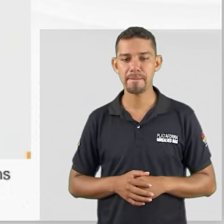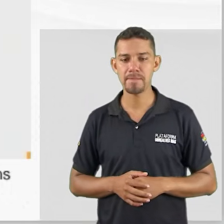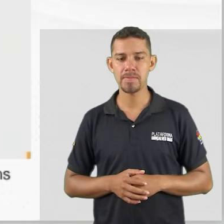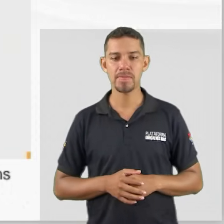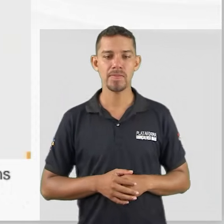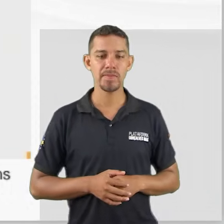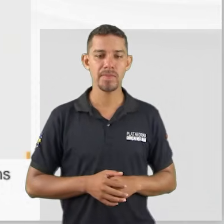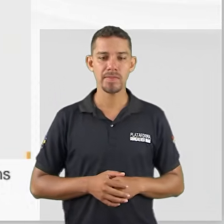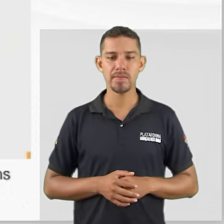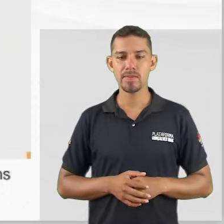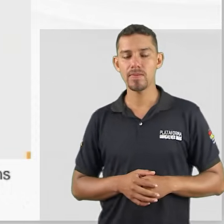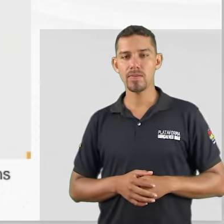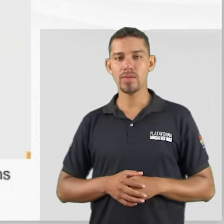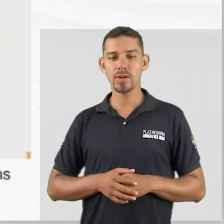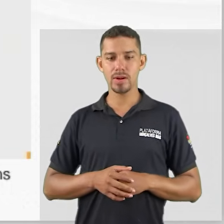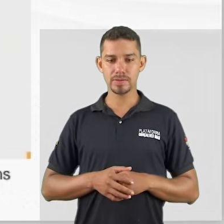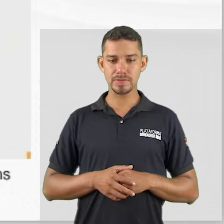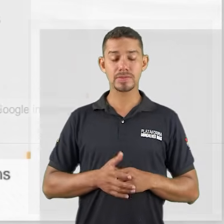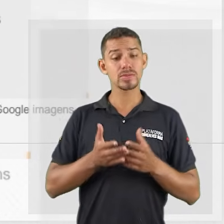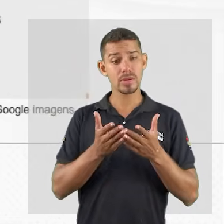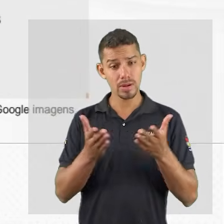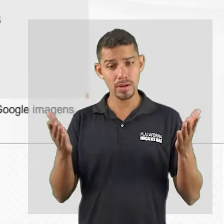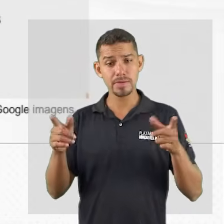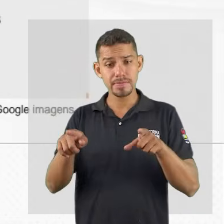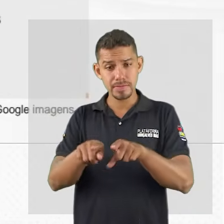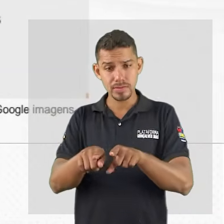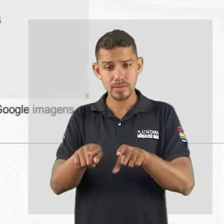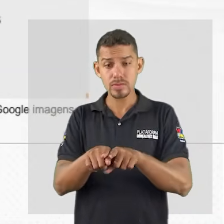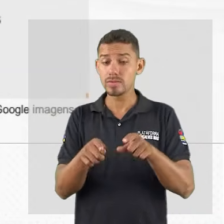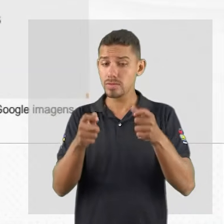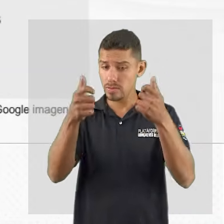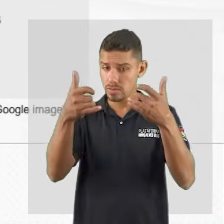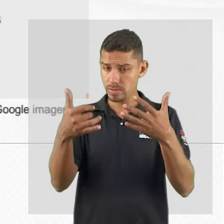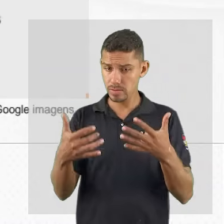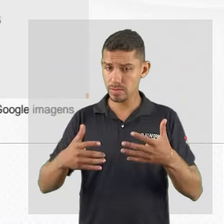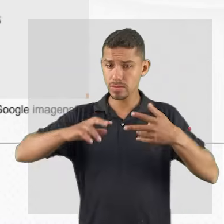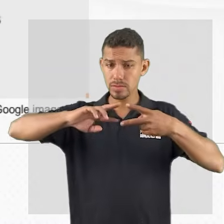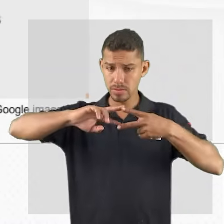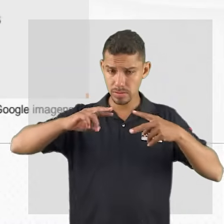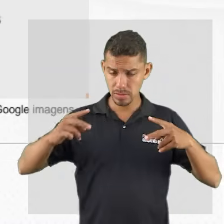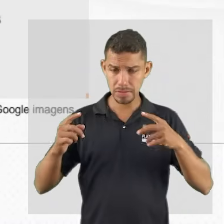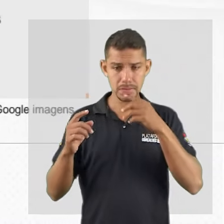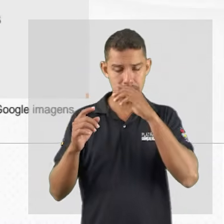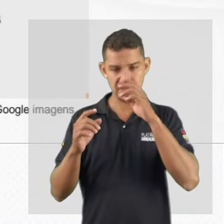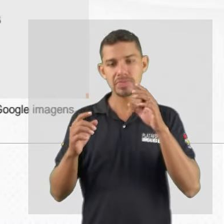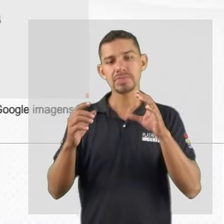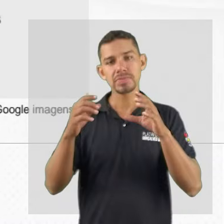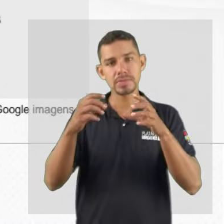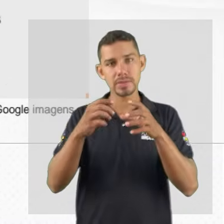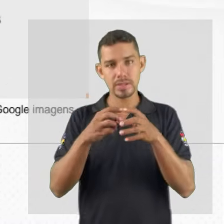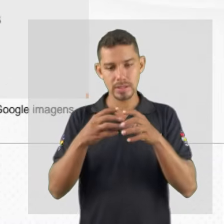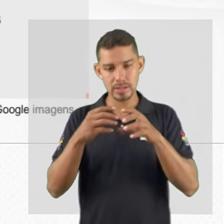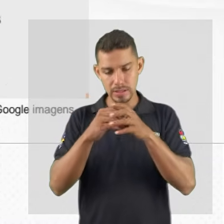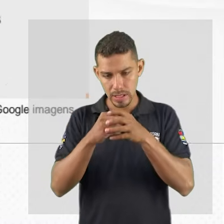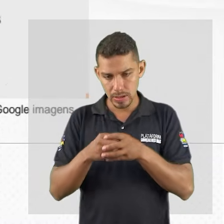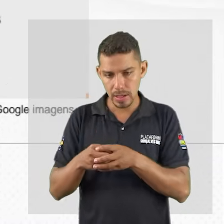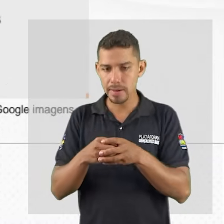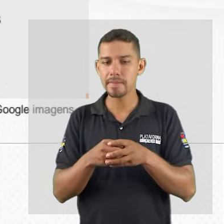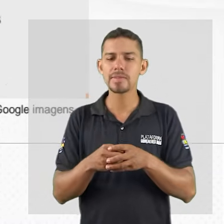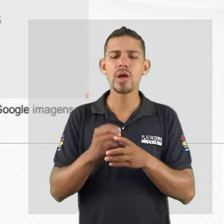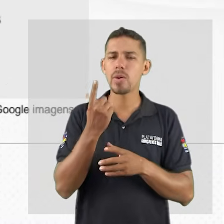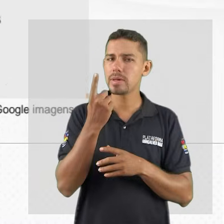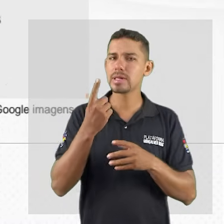E aí, pessoal, também para a gente entrar no assunto de multiplicação celular, de reprodução celular, né? Lembrando que uma